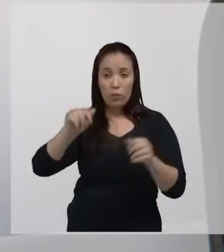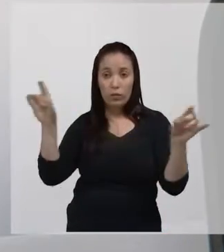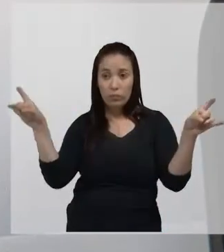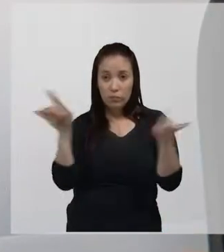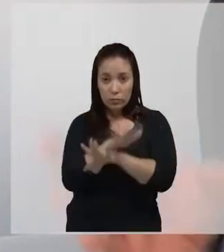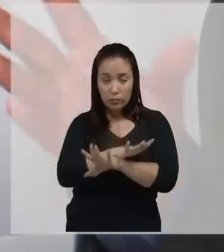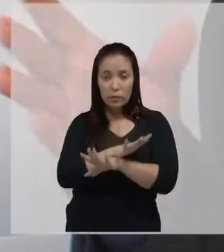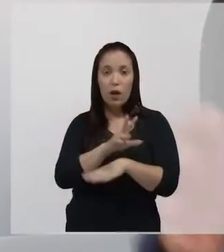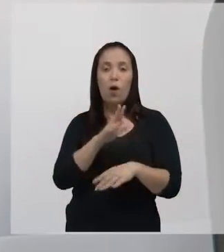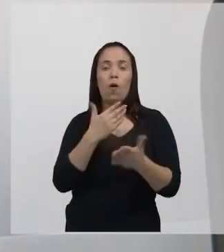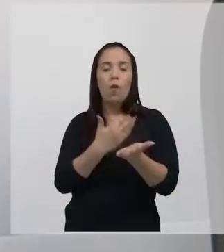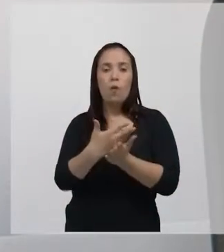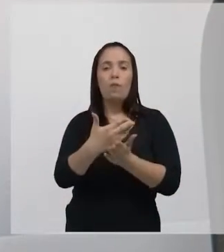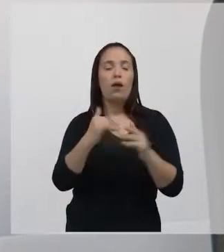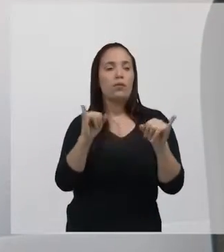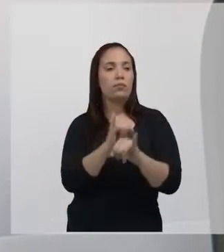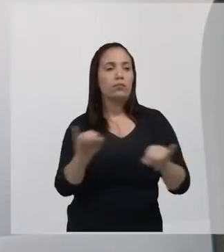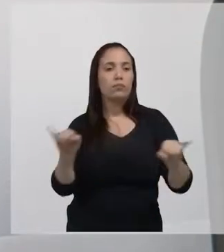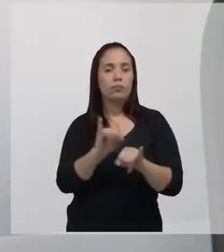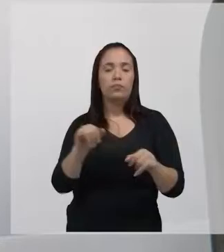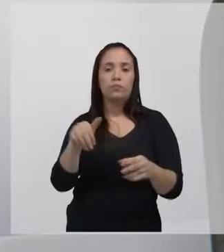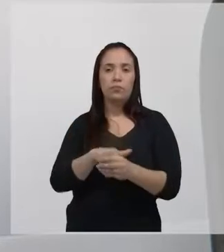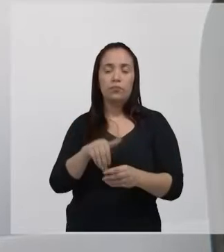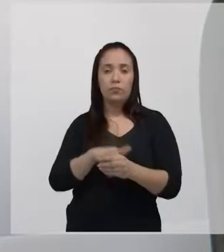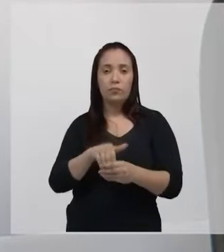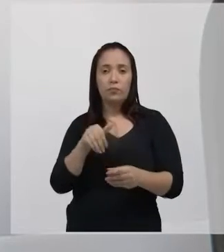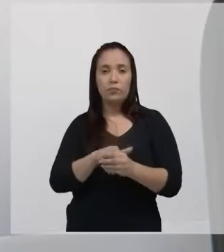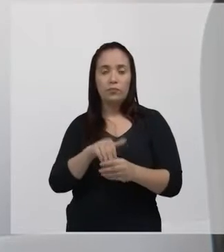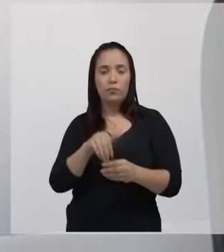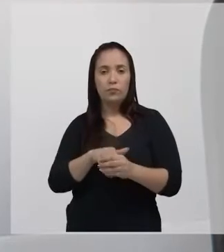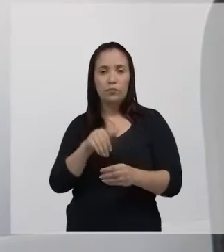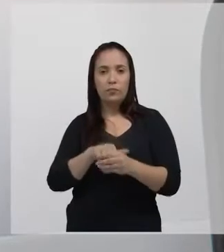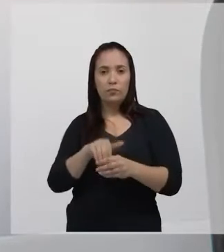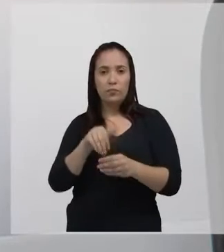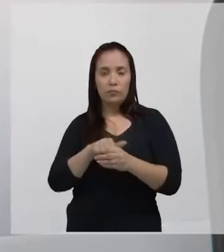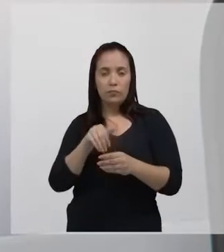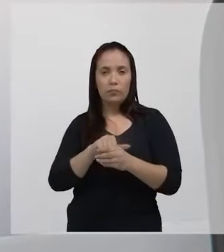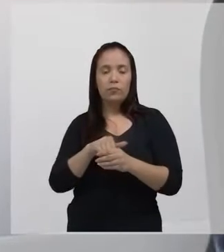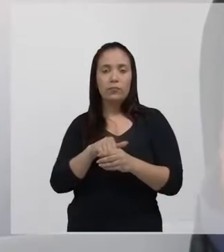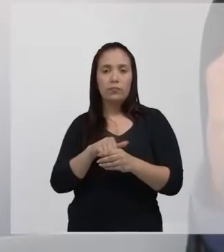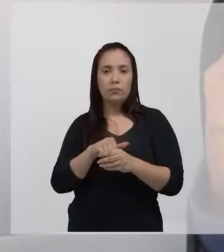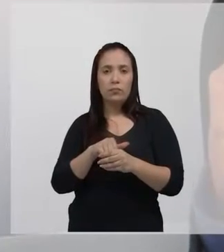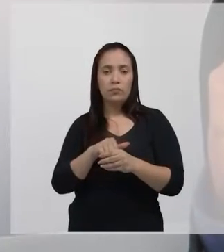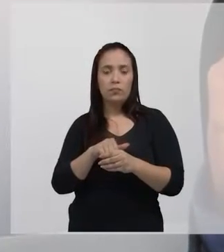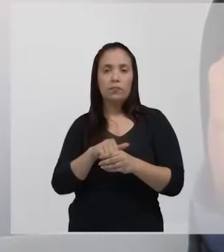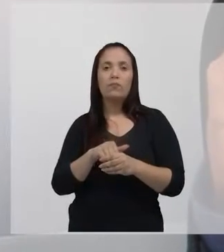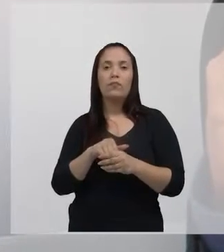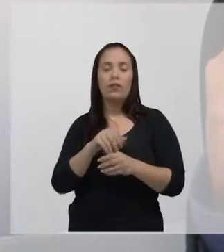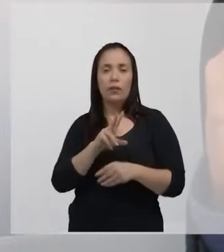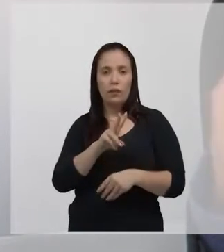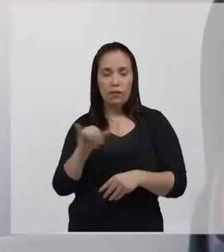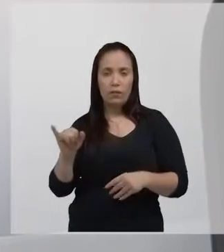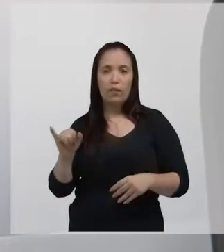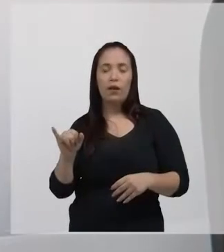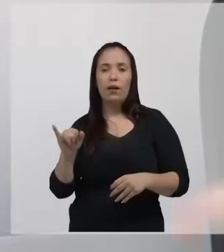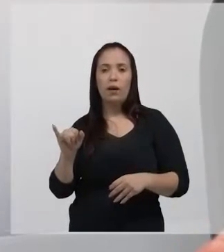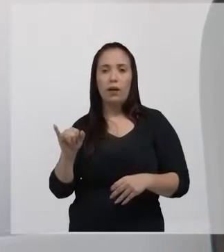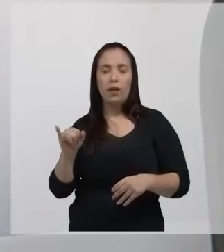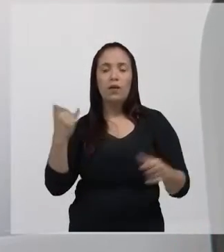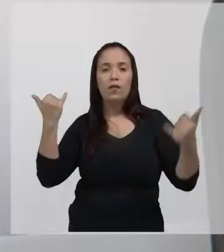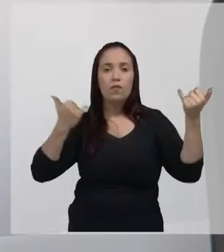campanha, o eleitor, mais distante que ele esteja dessa realidade, ele é bombardeado. Ele